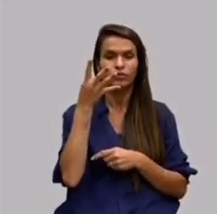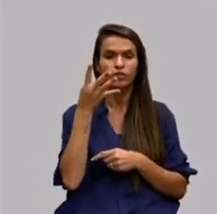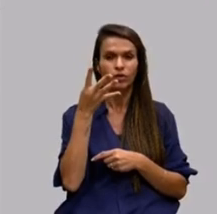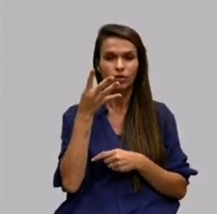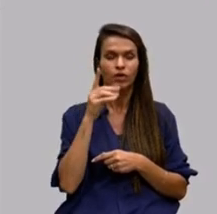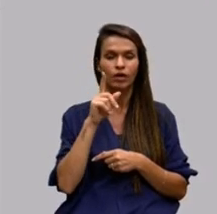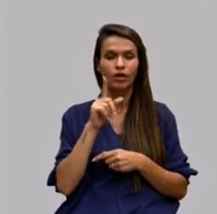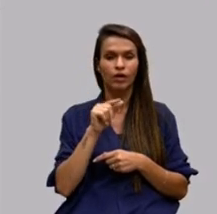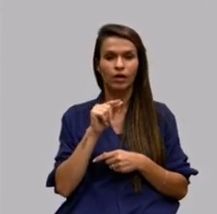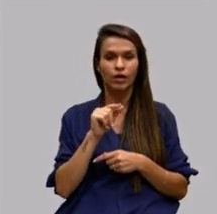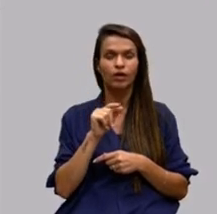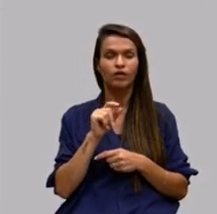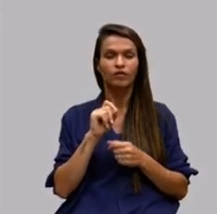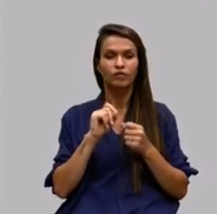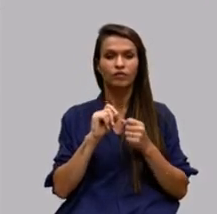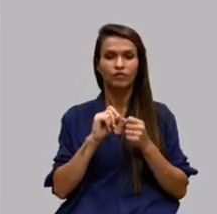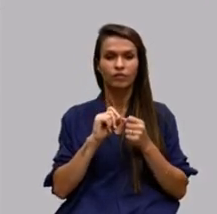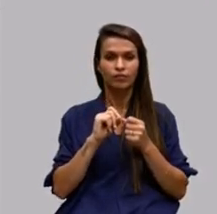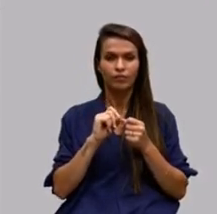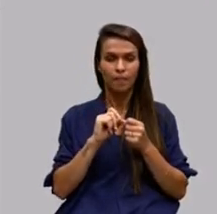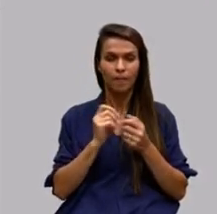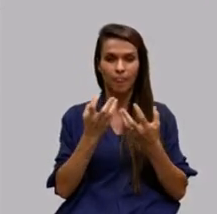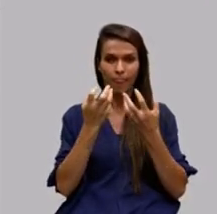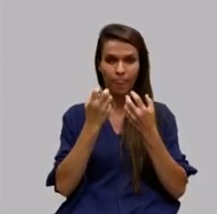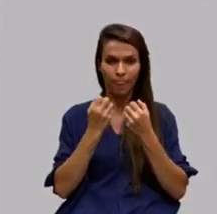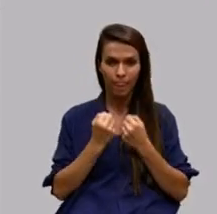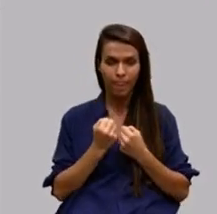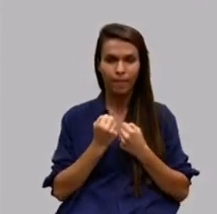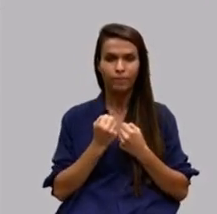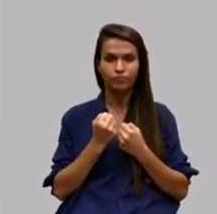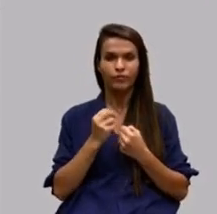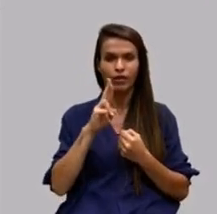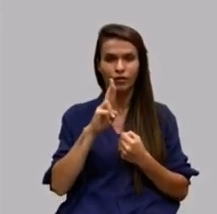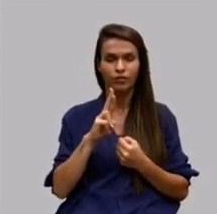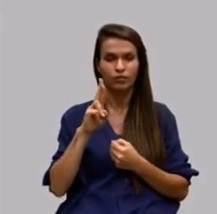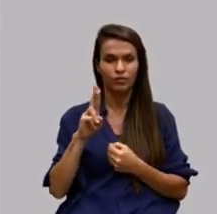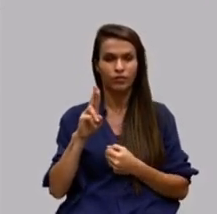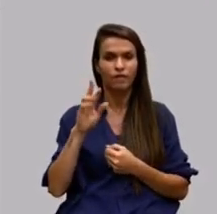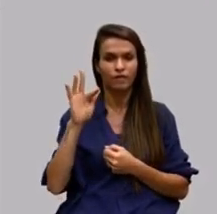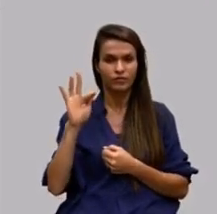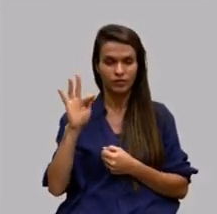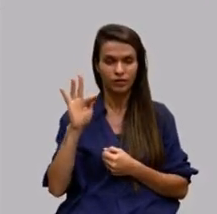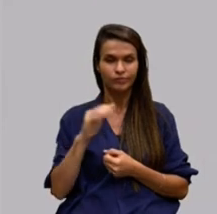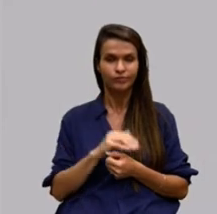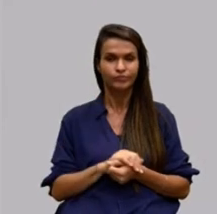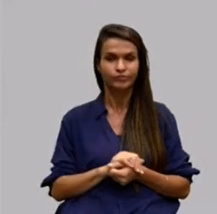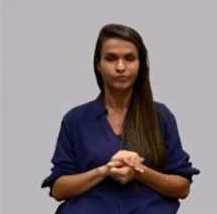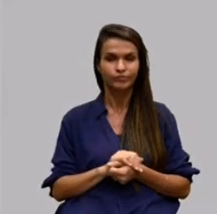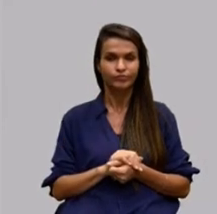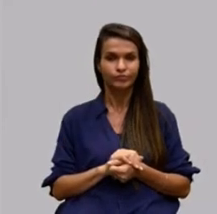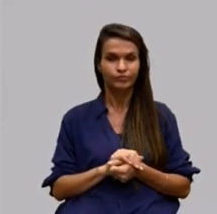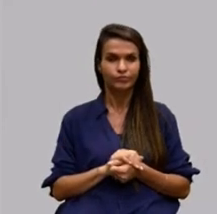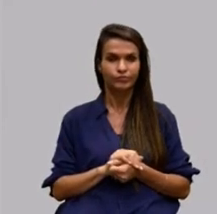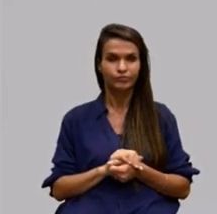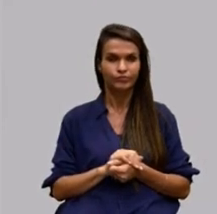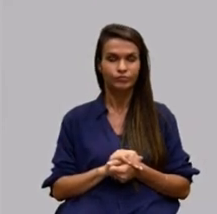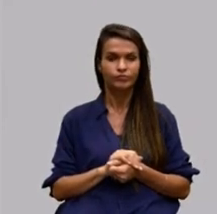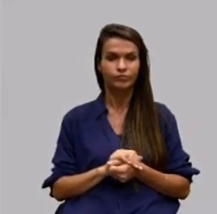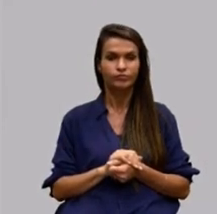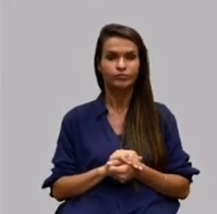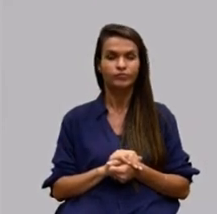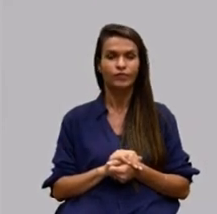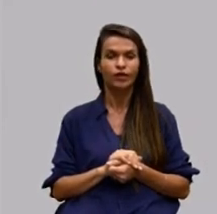era aderir ao regime de recuperação fiscal. E disse, né, ao povo